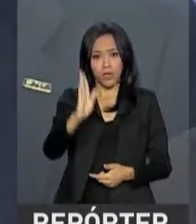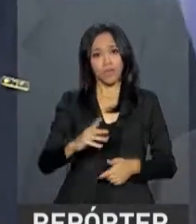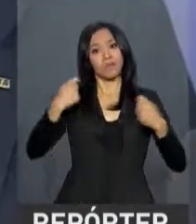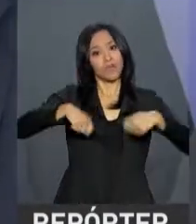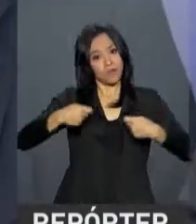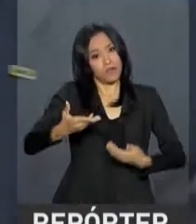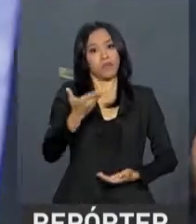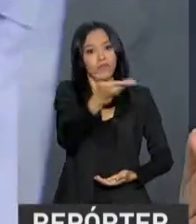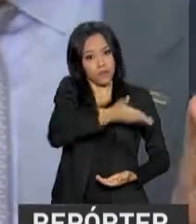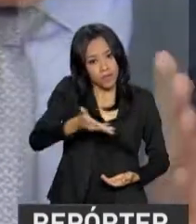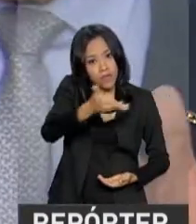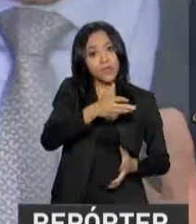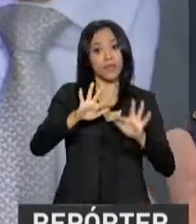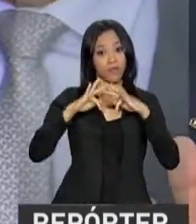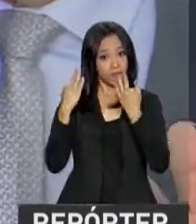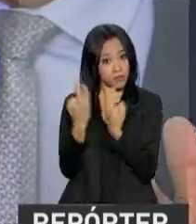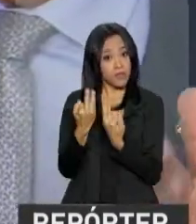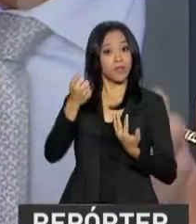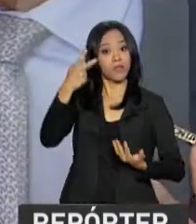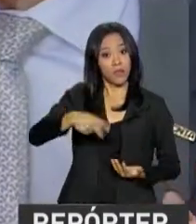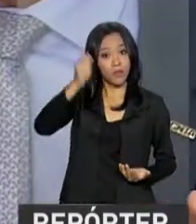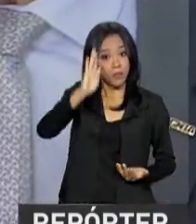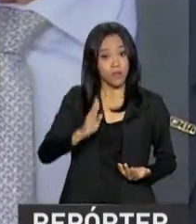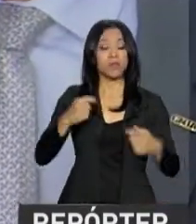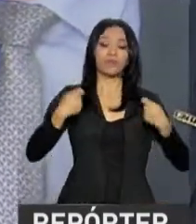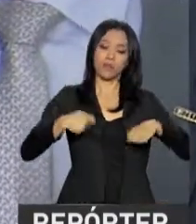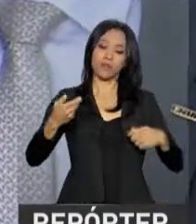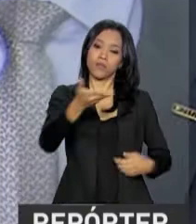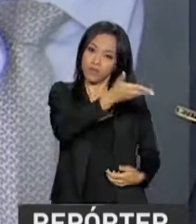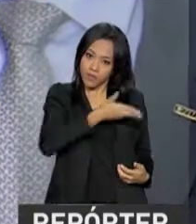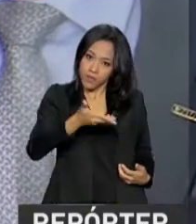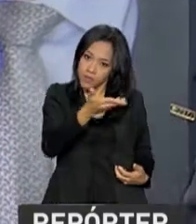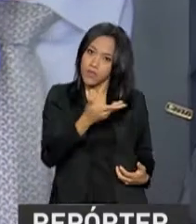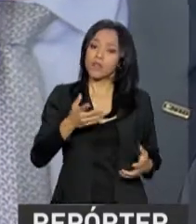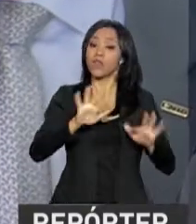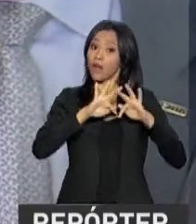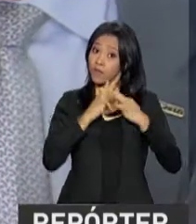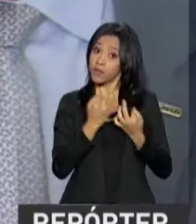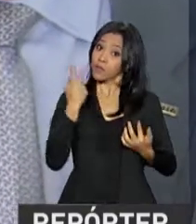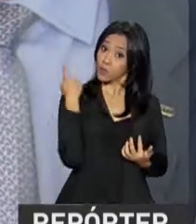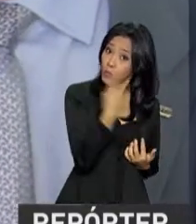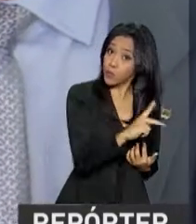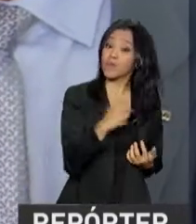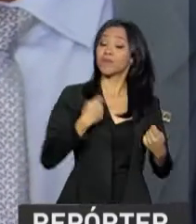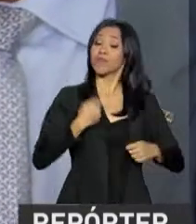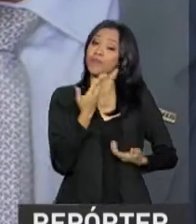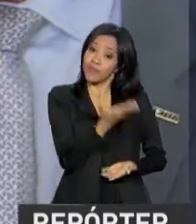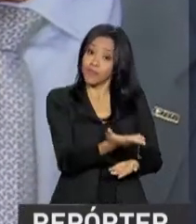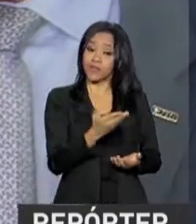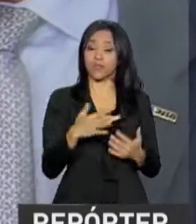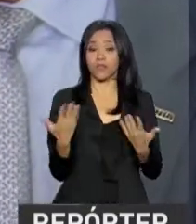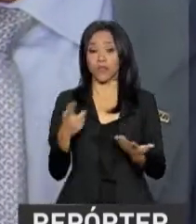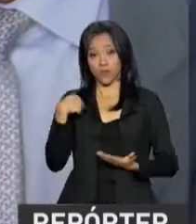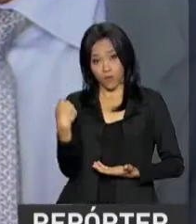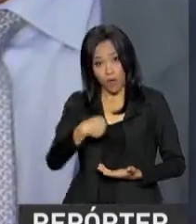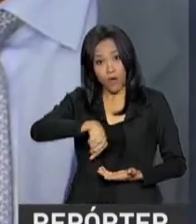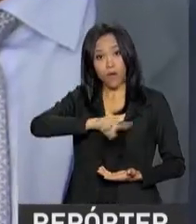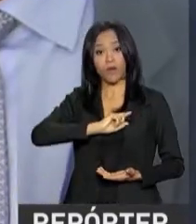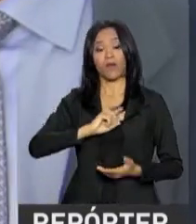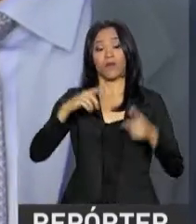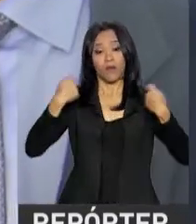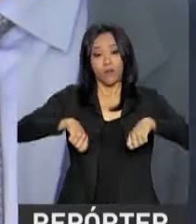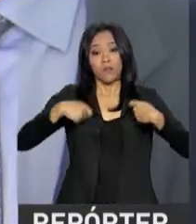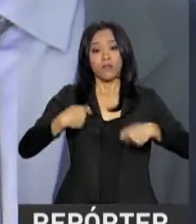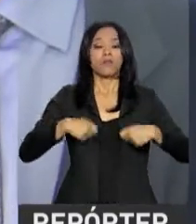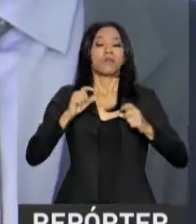de vocês, a família dos brasileiros precisa de vocês, a família de vocês precisa de vocês. Nós precisamos muito